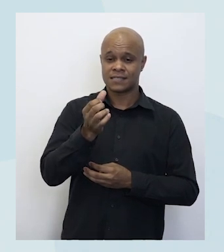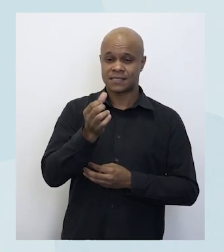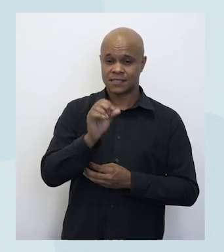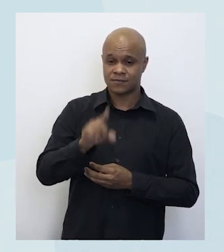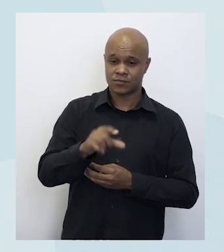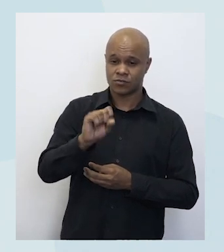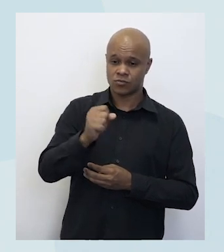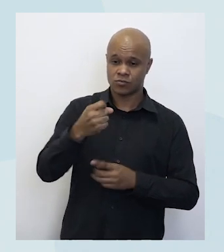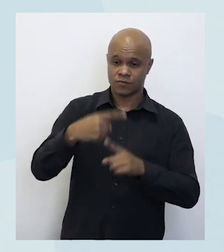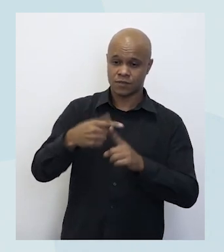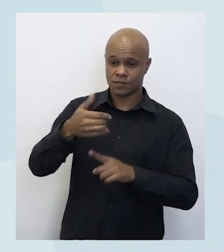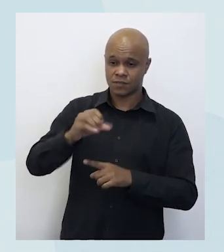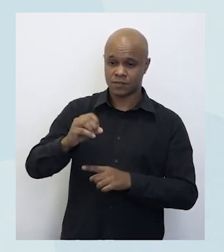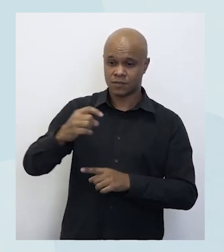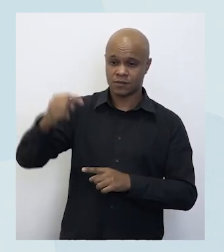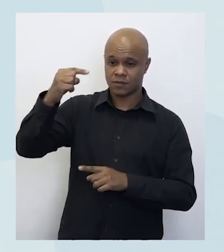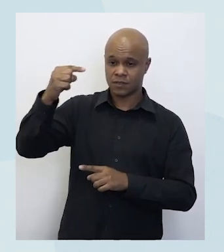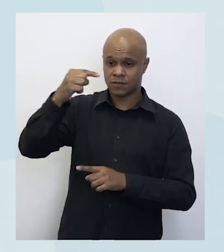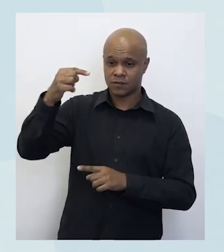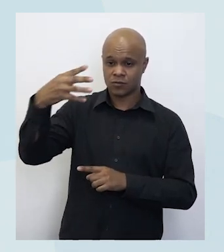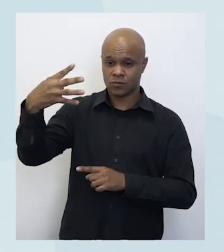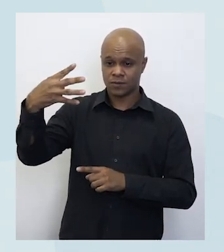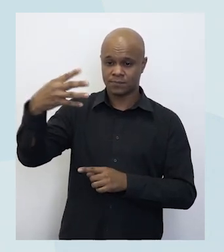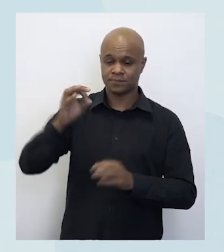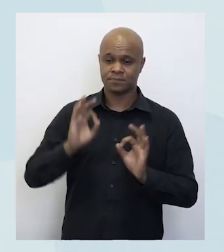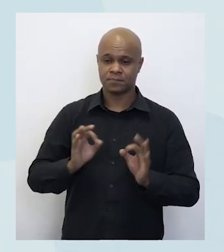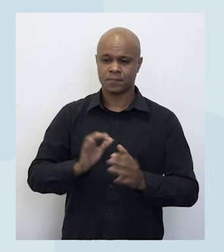4, que é o valor do KC desta